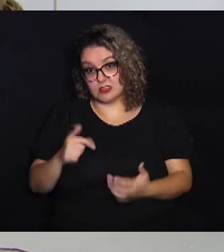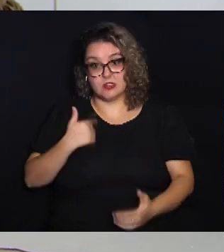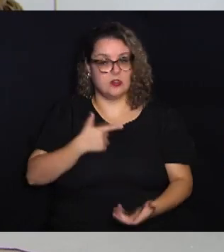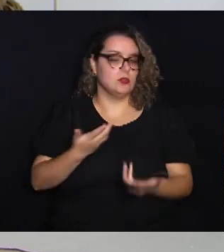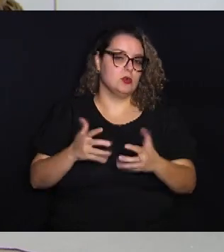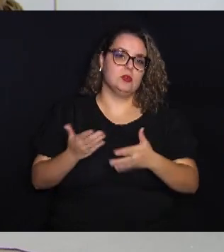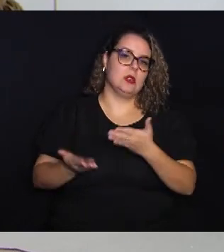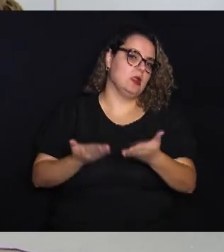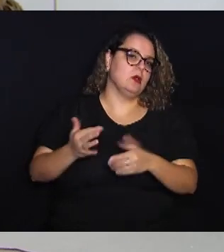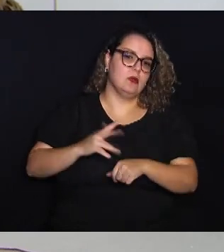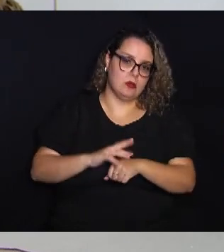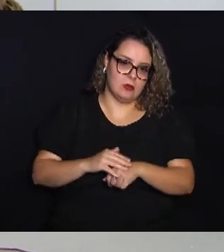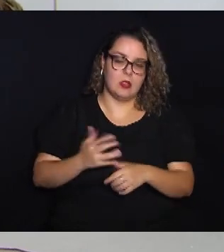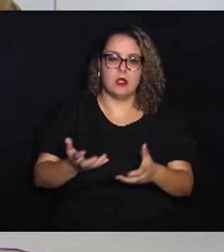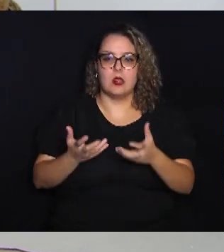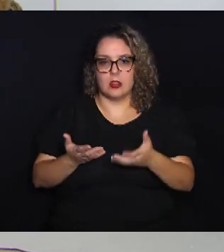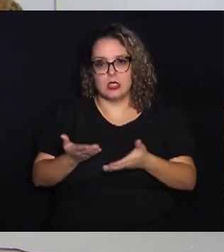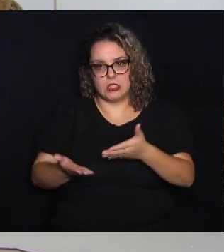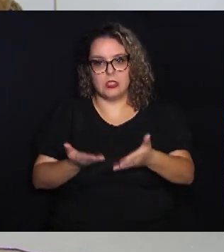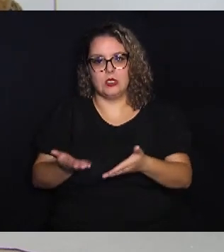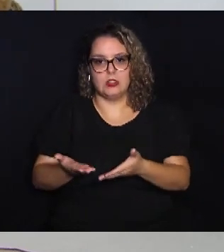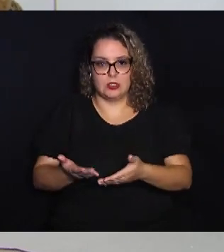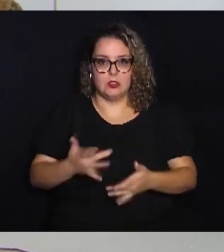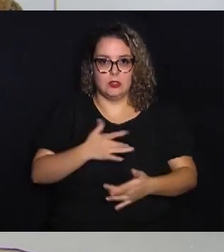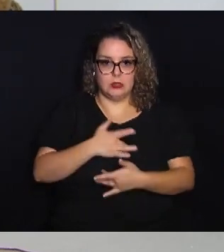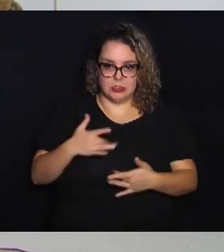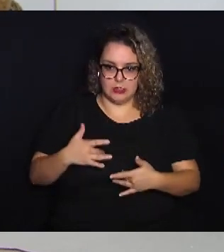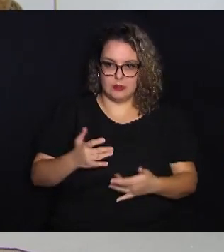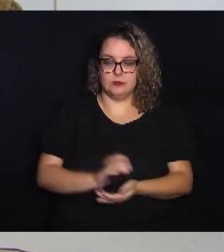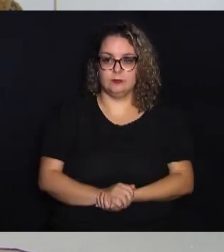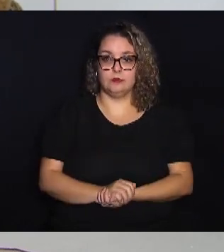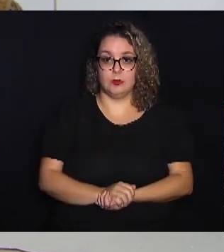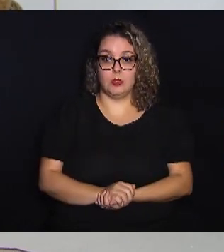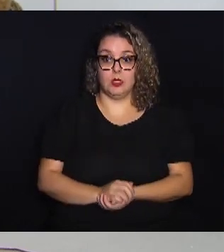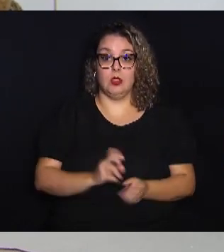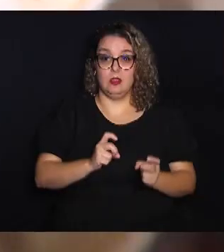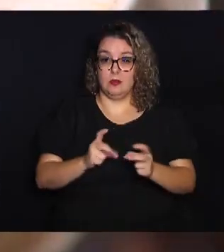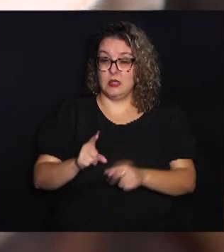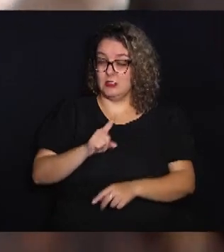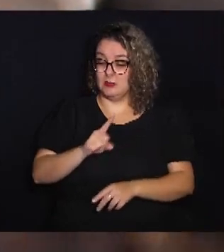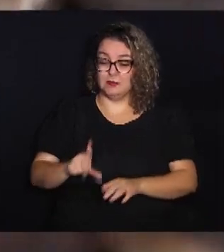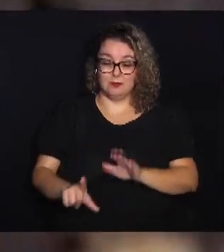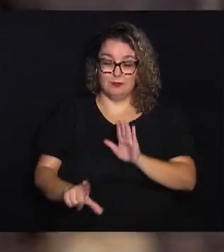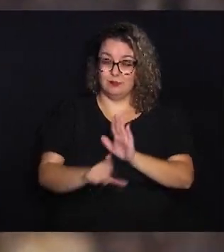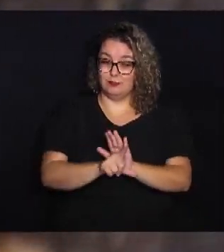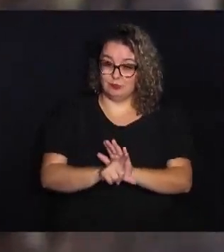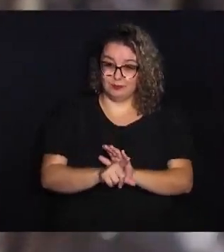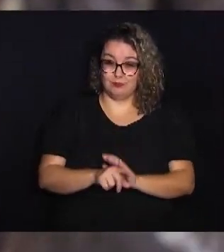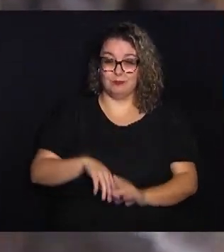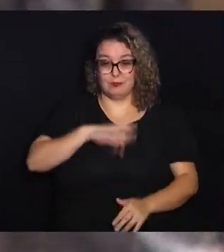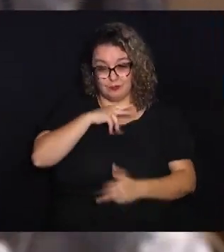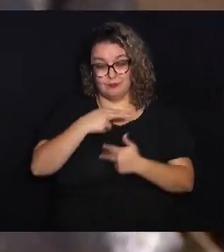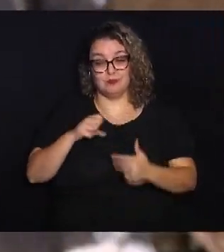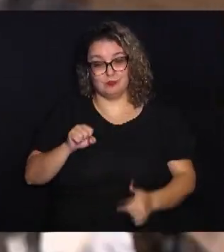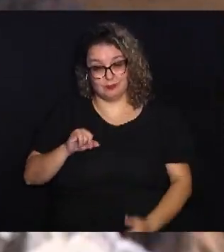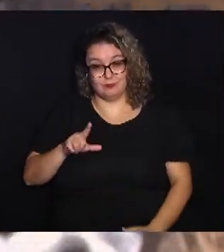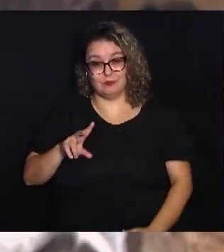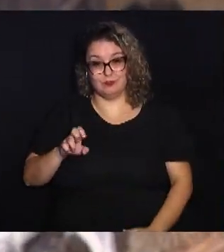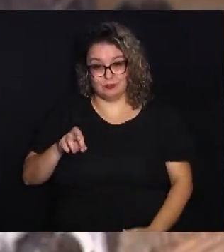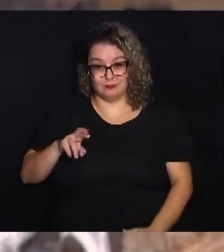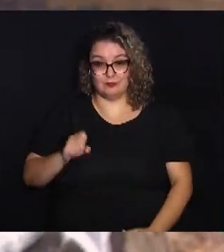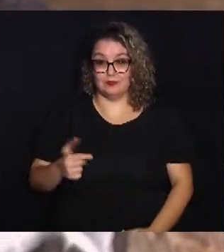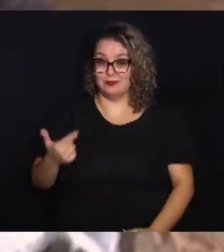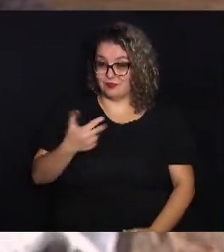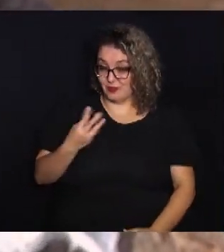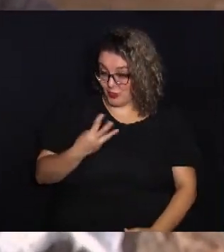na doença, né? E a gente não quer tratar a doença, a gente quer cuidar da saúde. O comércio ilegal de animais silvestres é